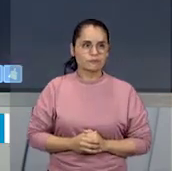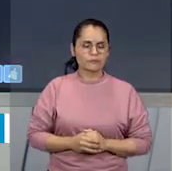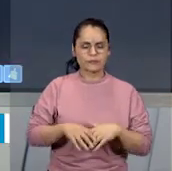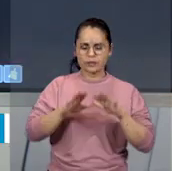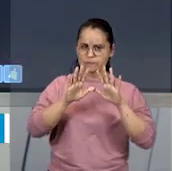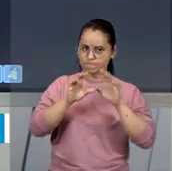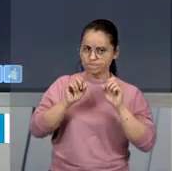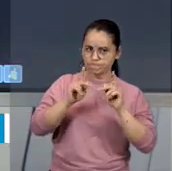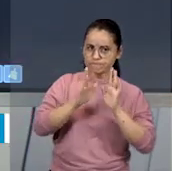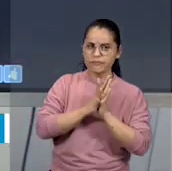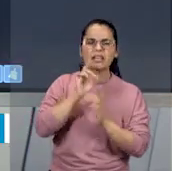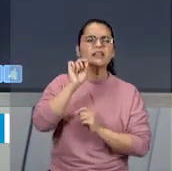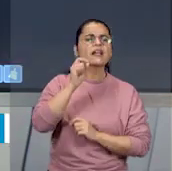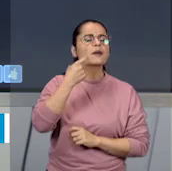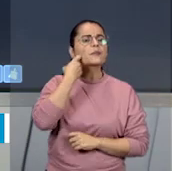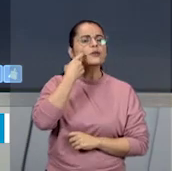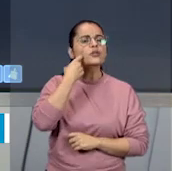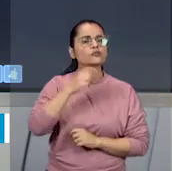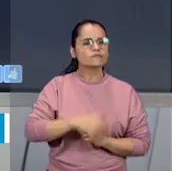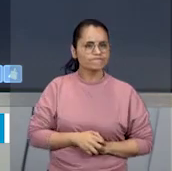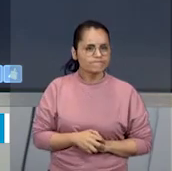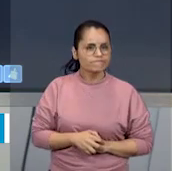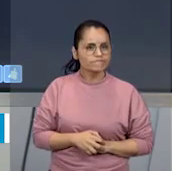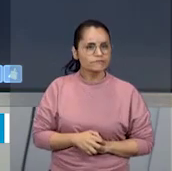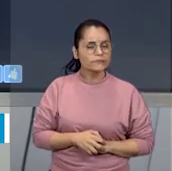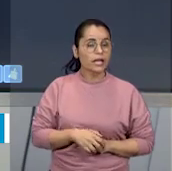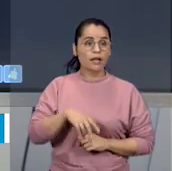lá. Quem são os peixes? Peixes são